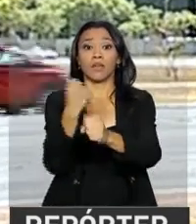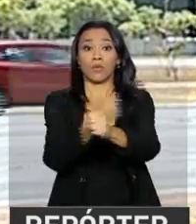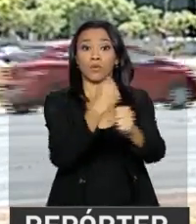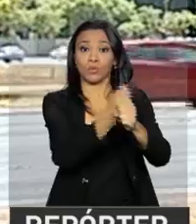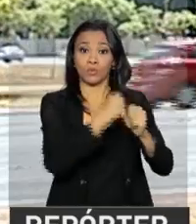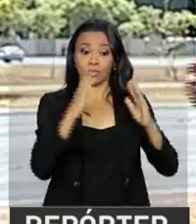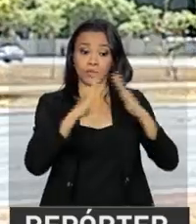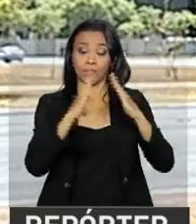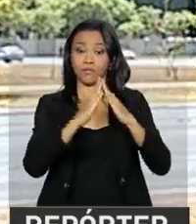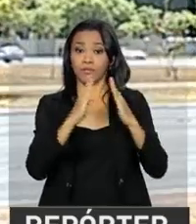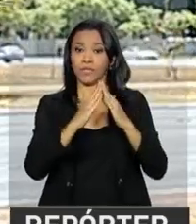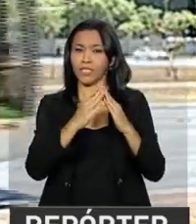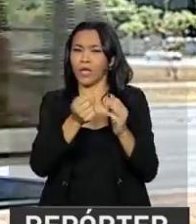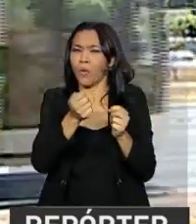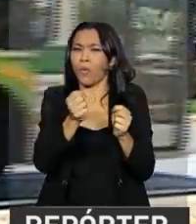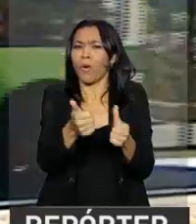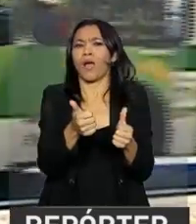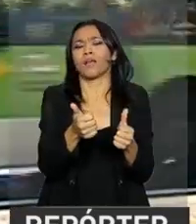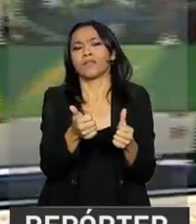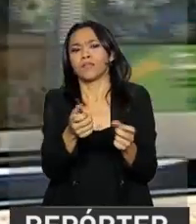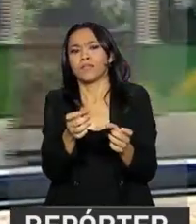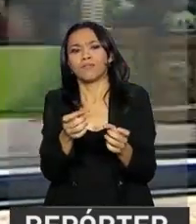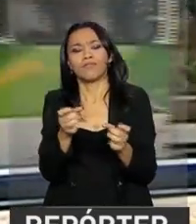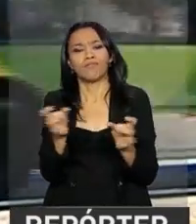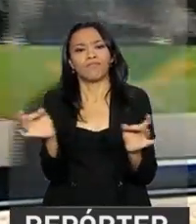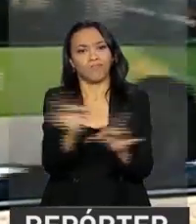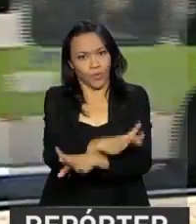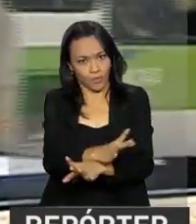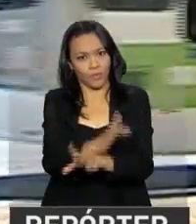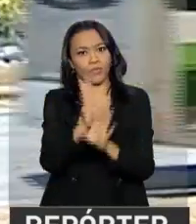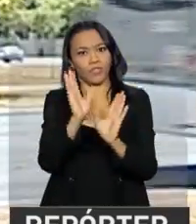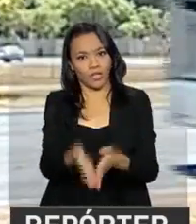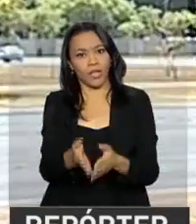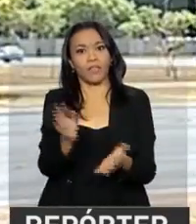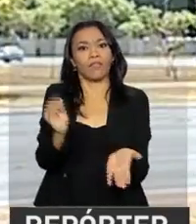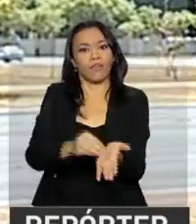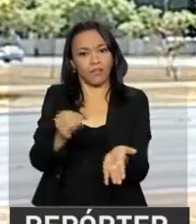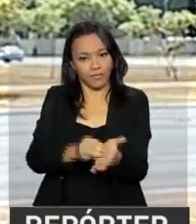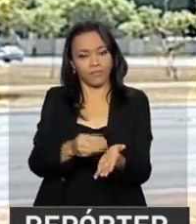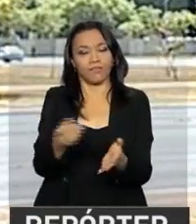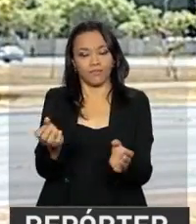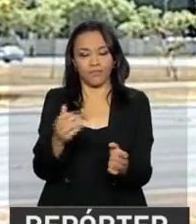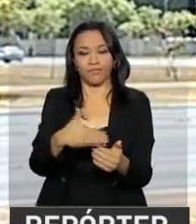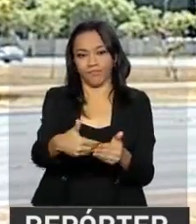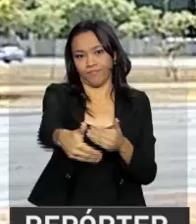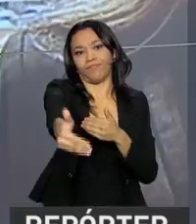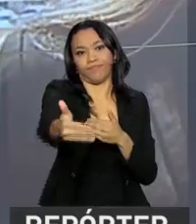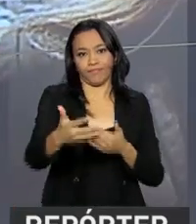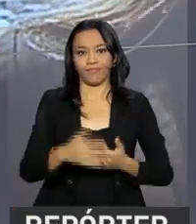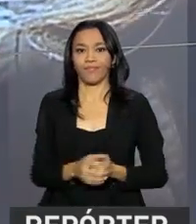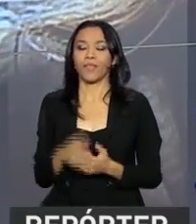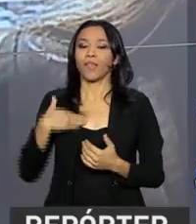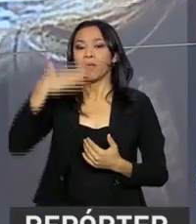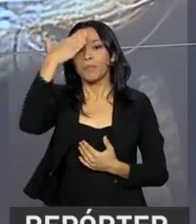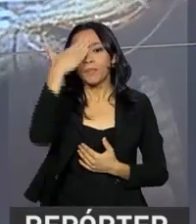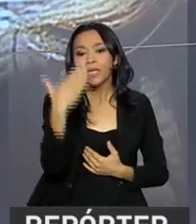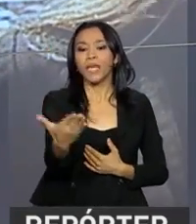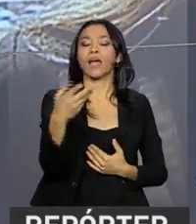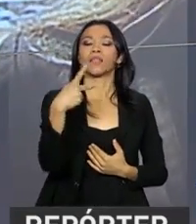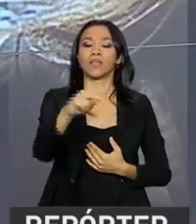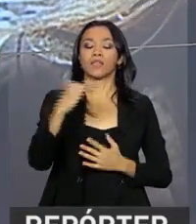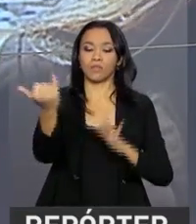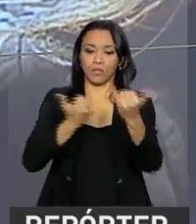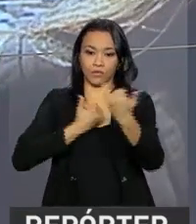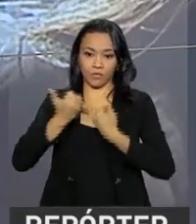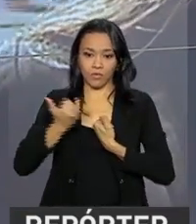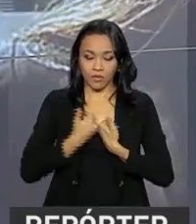do término que já estão em andamento para garantir a conclusão dessas obras Leandro Obrigado Gabriela pelas suas